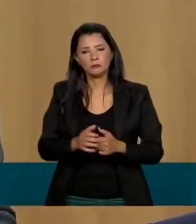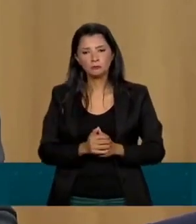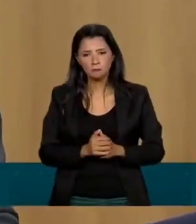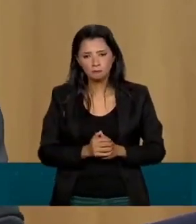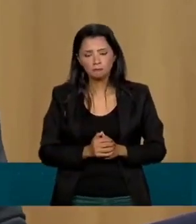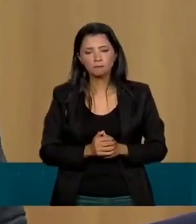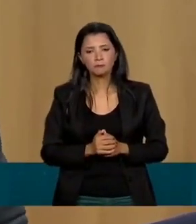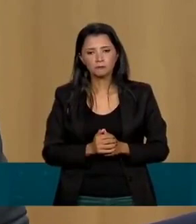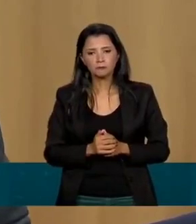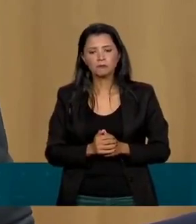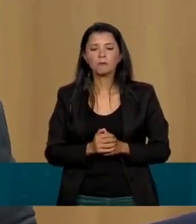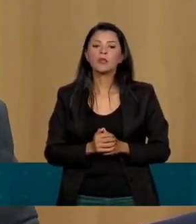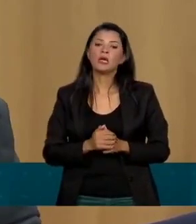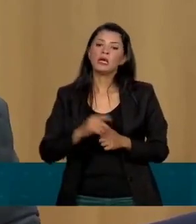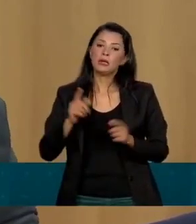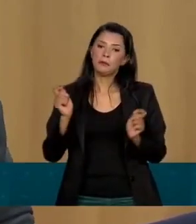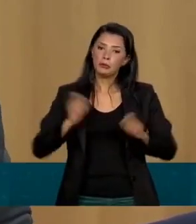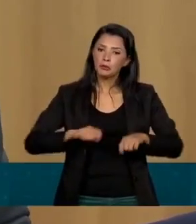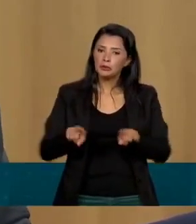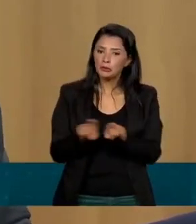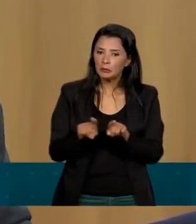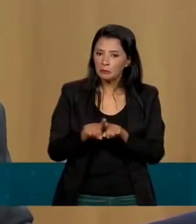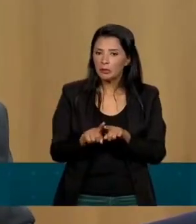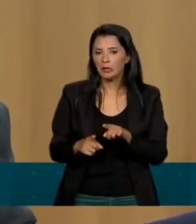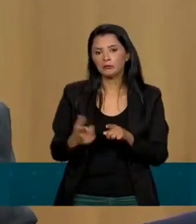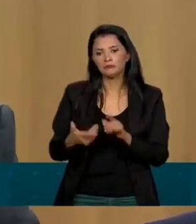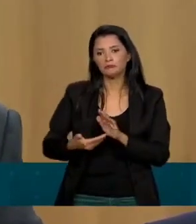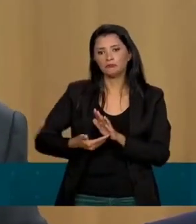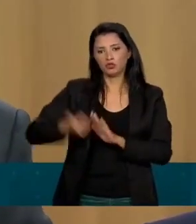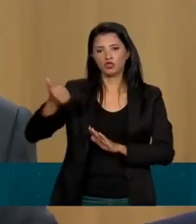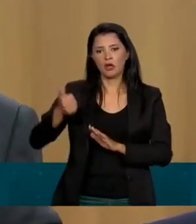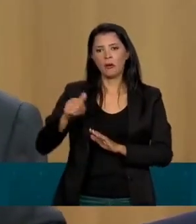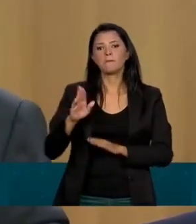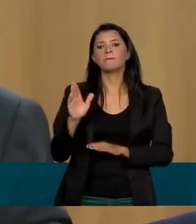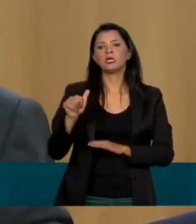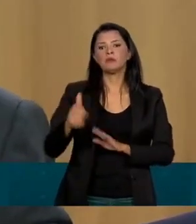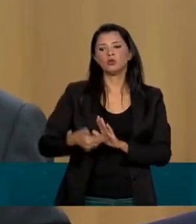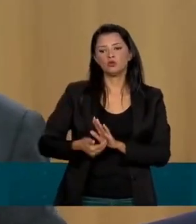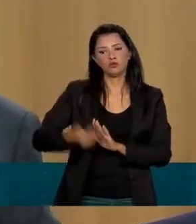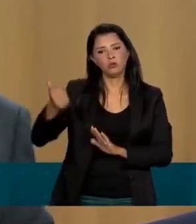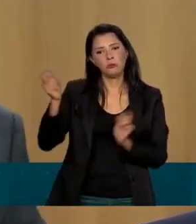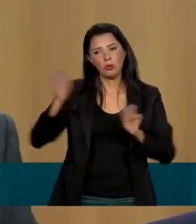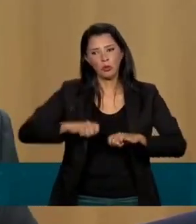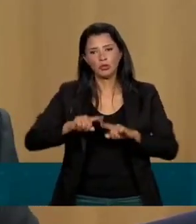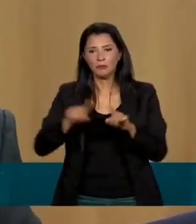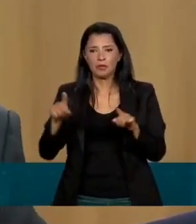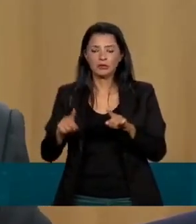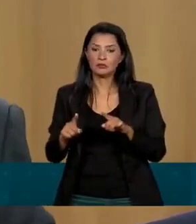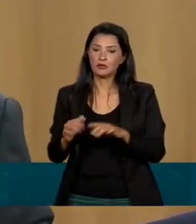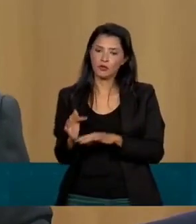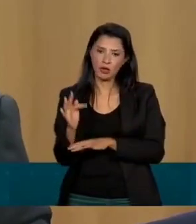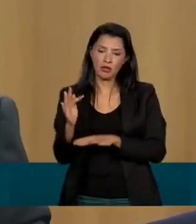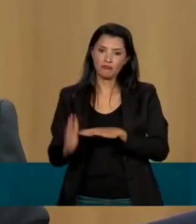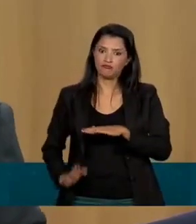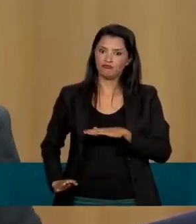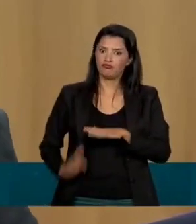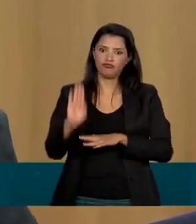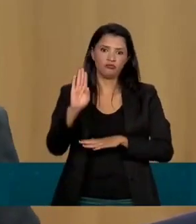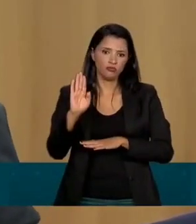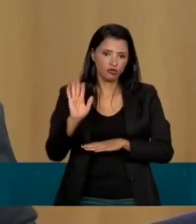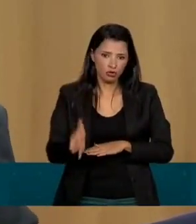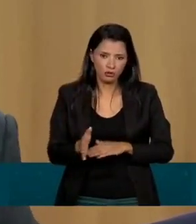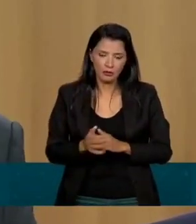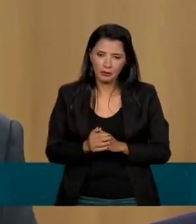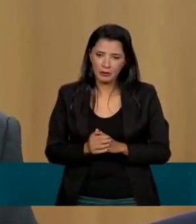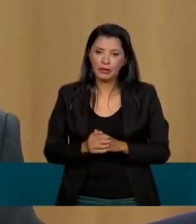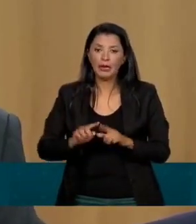E poderia, no limite, chegar ao banimento, mas é uma medida muito extremada.